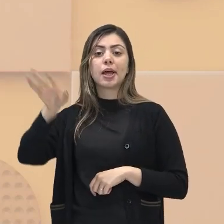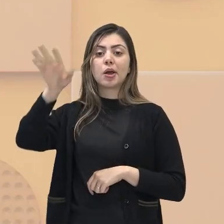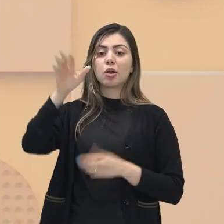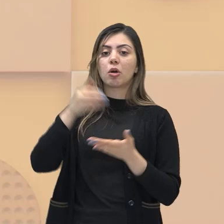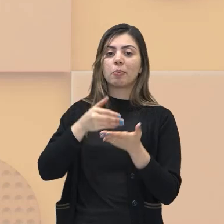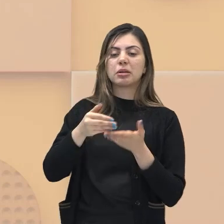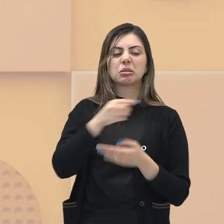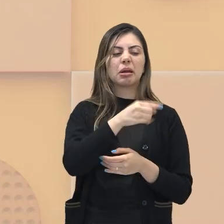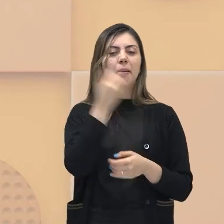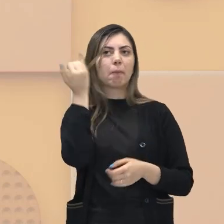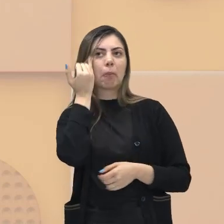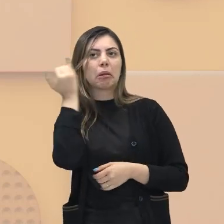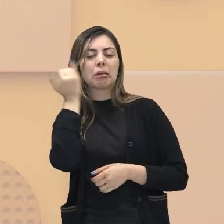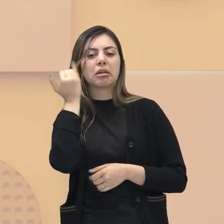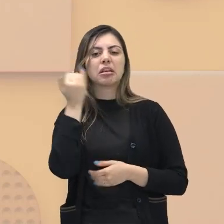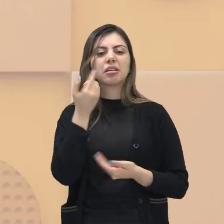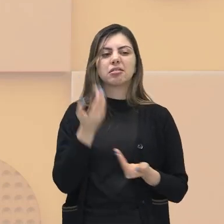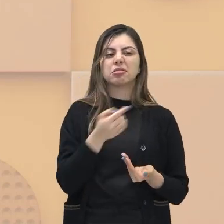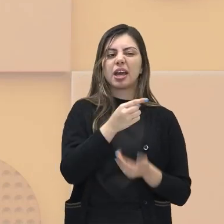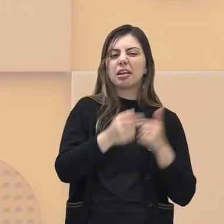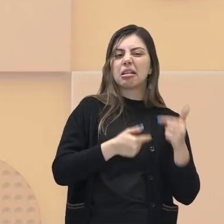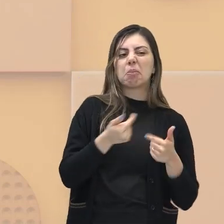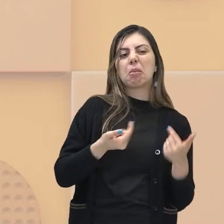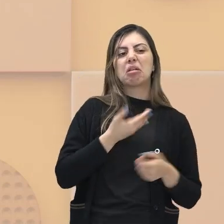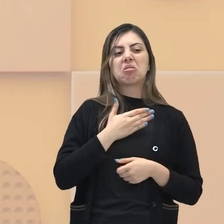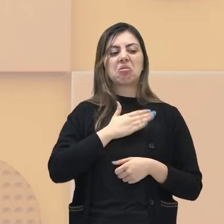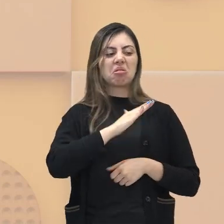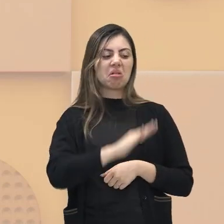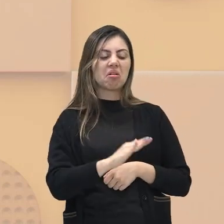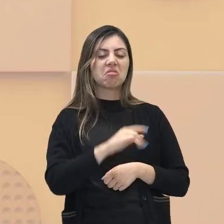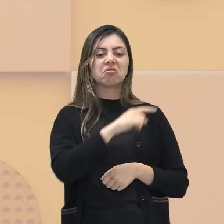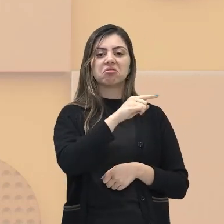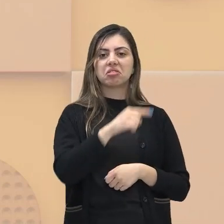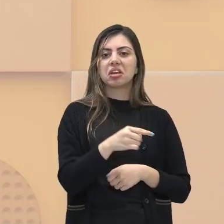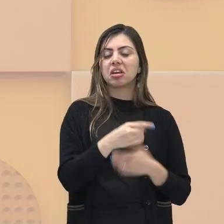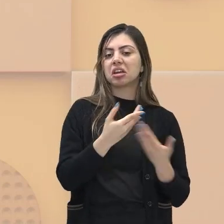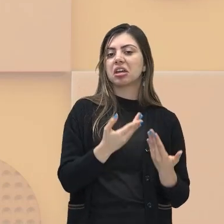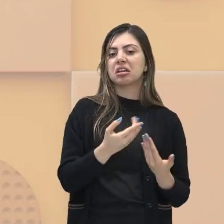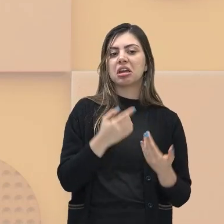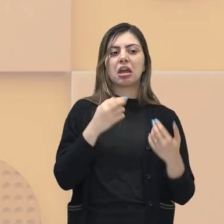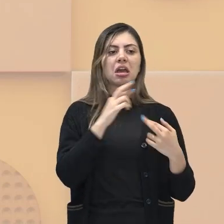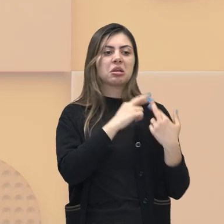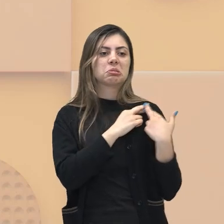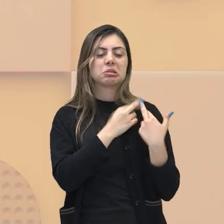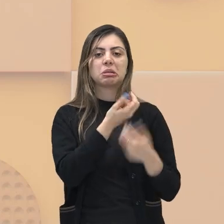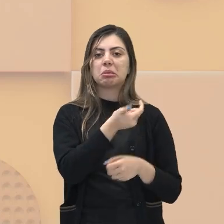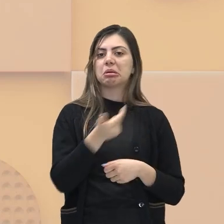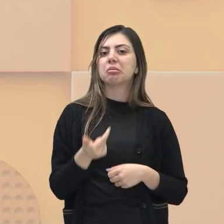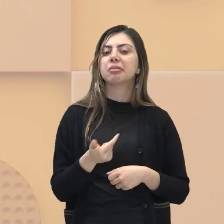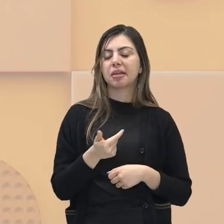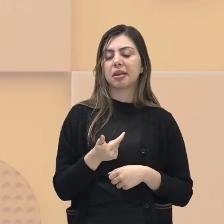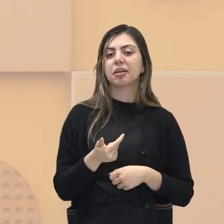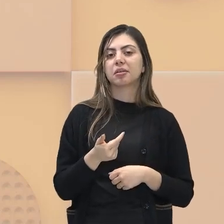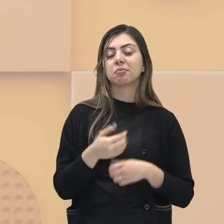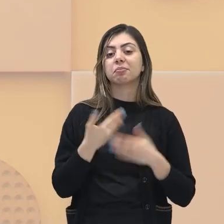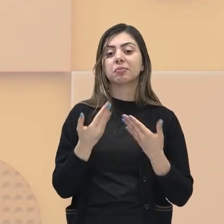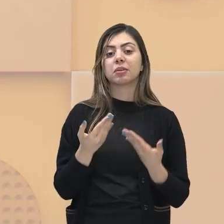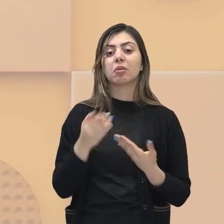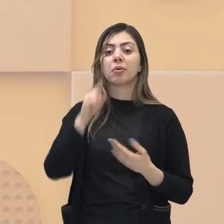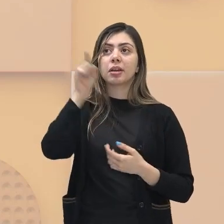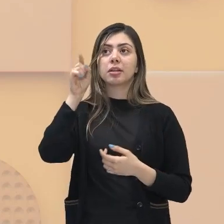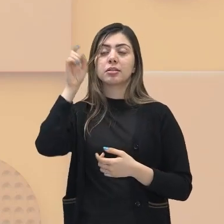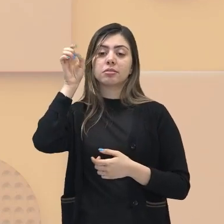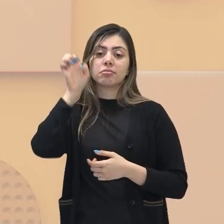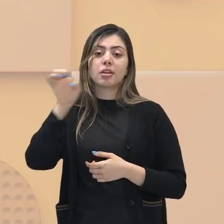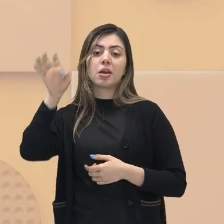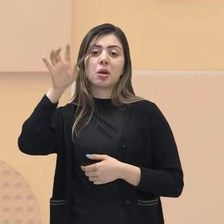ser preguiçoso, ele é vagabundo, não gosta do trabalho, foge da responsabilidade, que isso é verdade